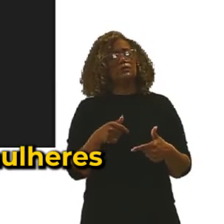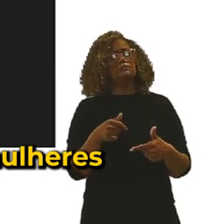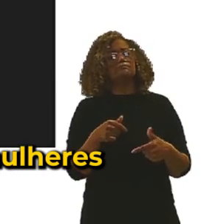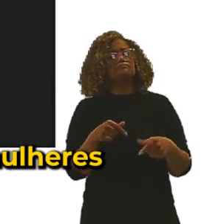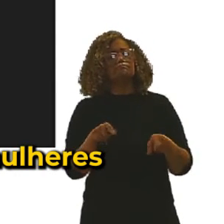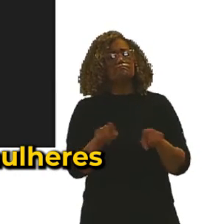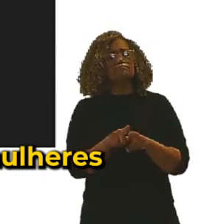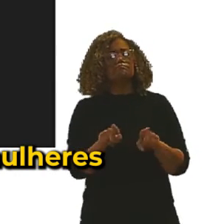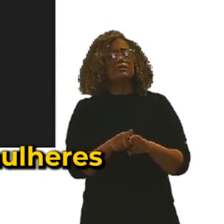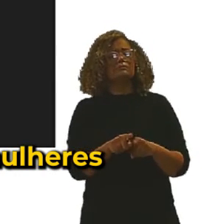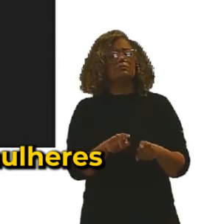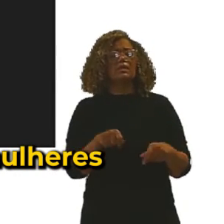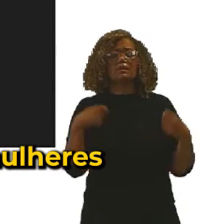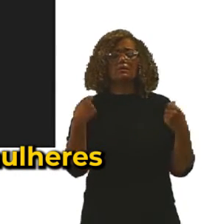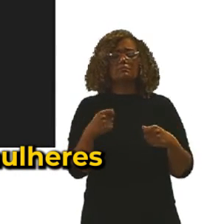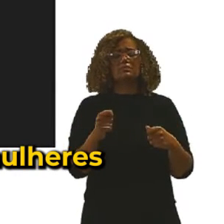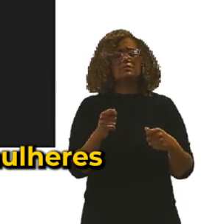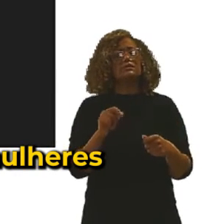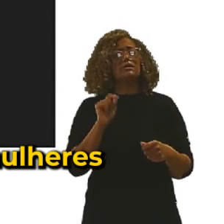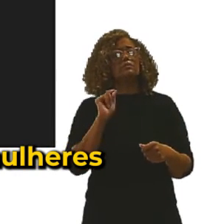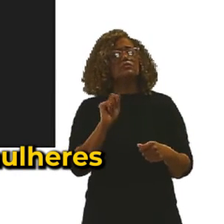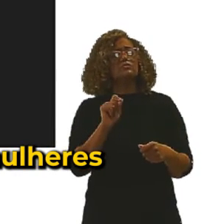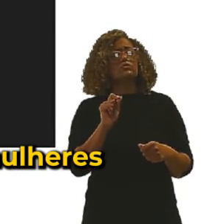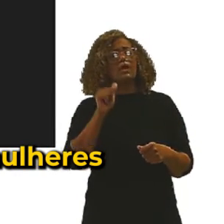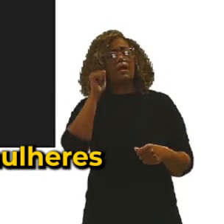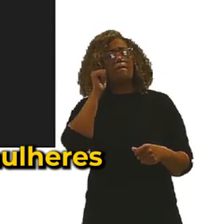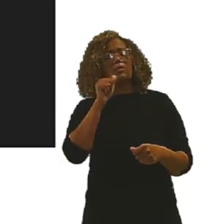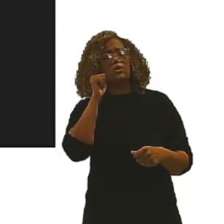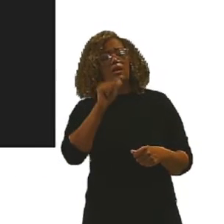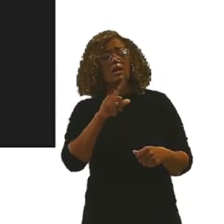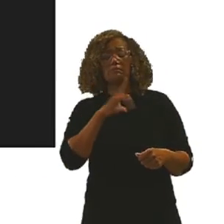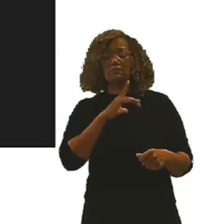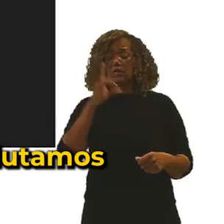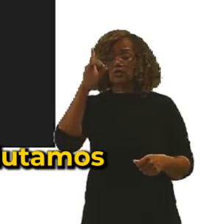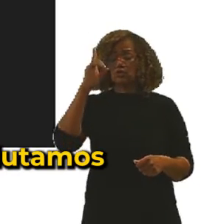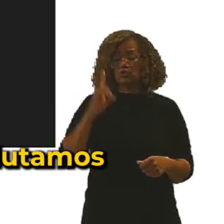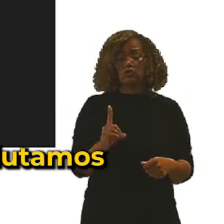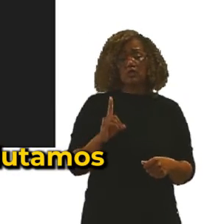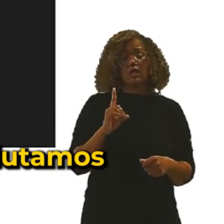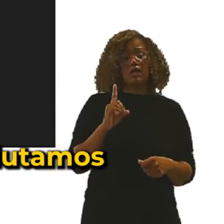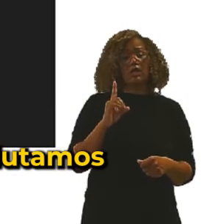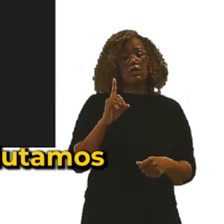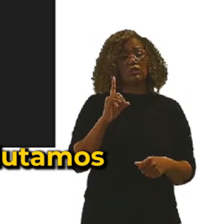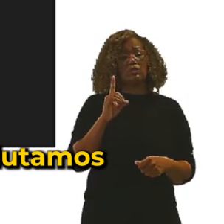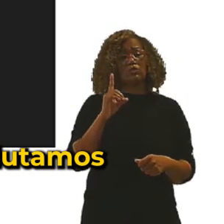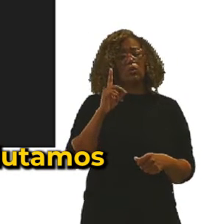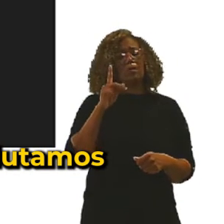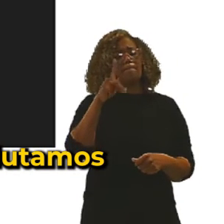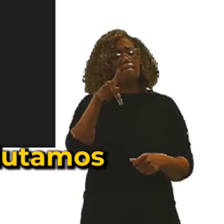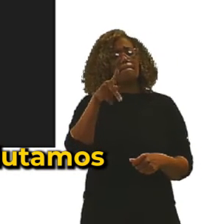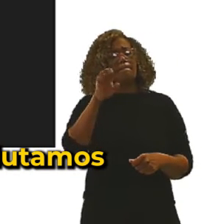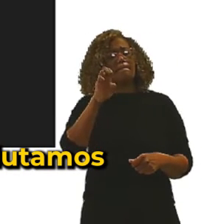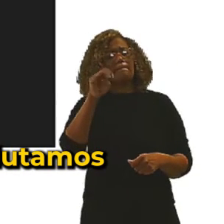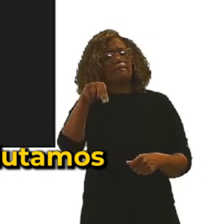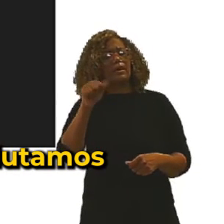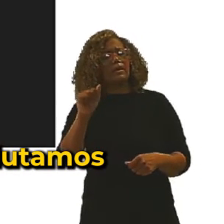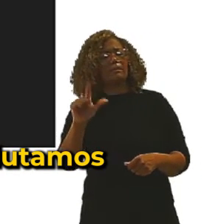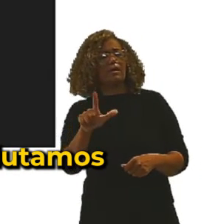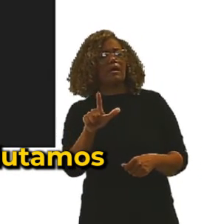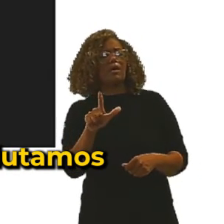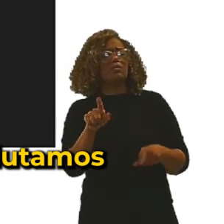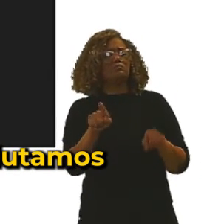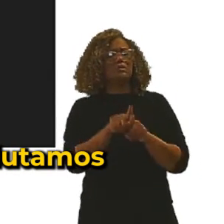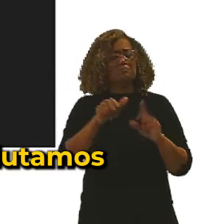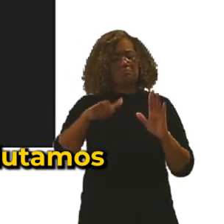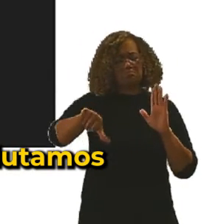vez mais tirando da invisibilidade as mulheres, né, com o direito penal trazendo aí novas figuras, né, típicas como crime